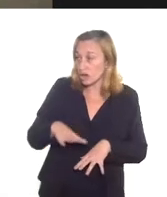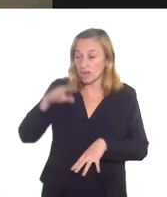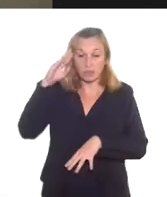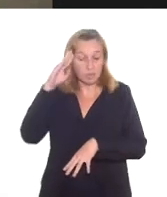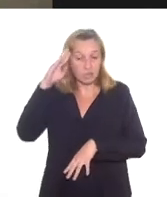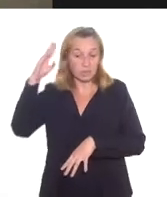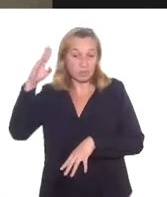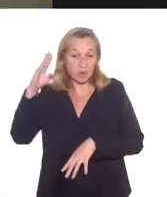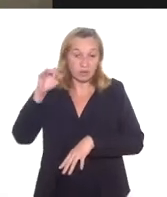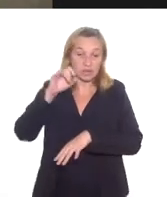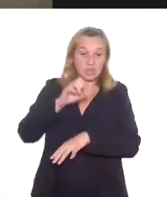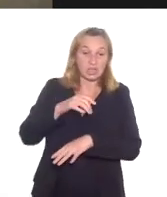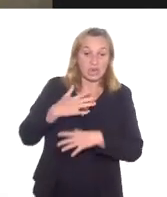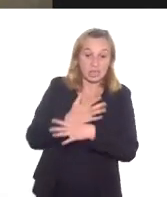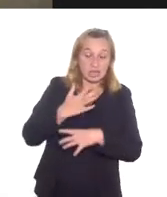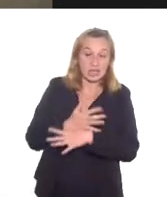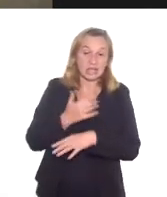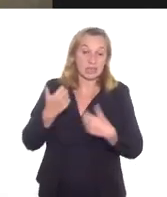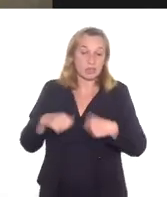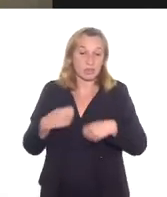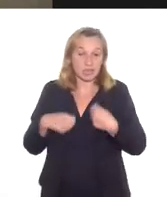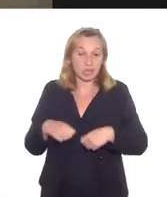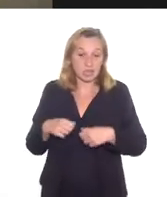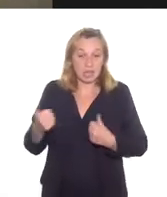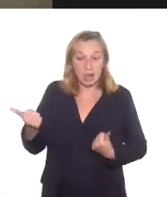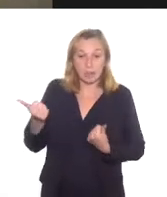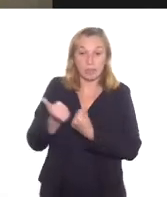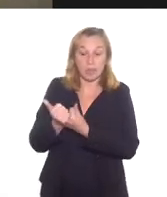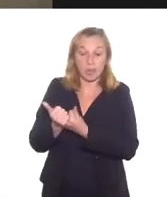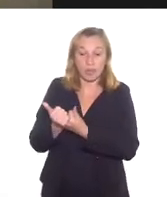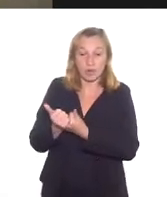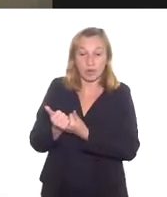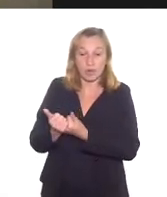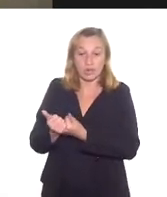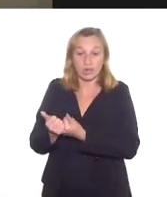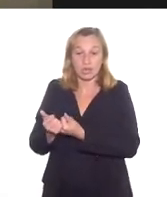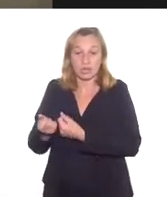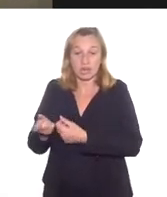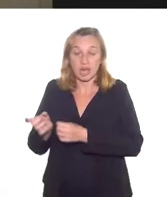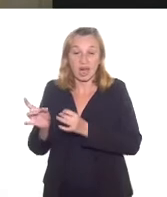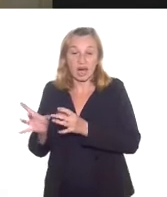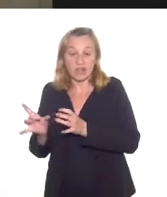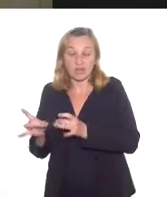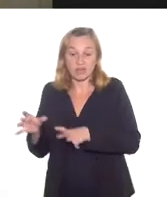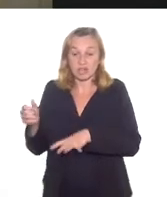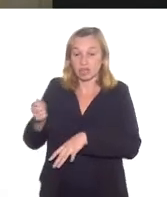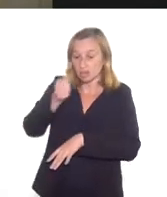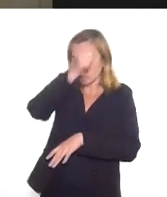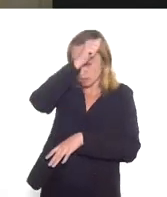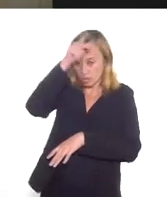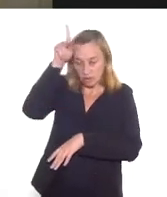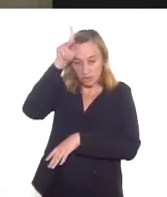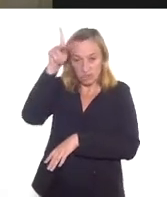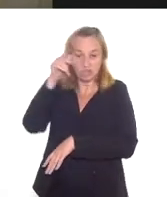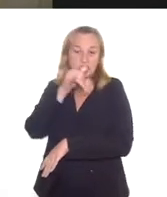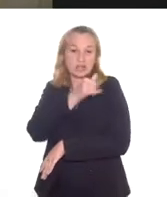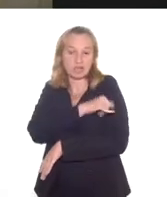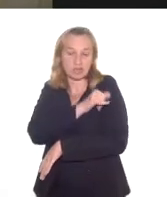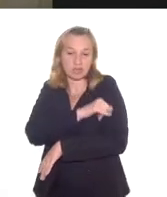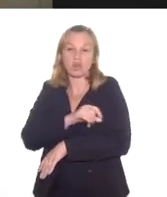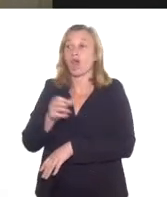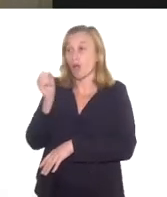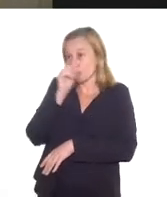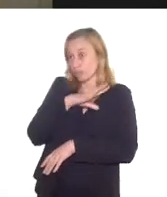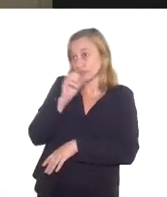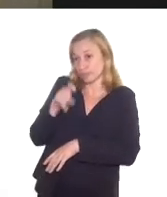da cidade que tem que servir aí de apoio à especulação imobiliária do prefeito da cidade do Rio de Janeiro. É absurdo isso, então,